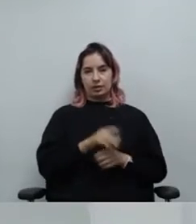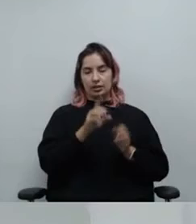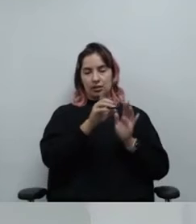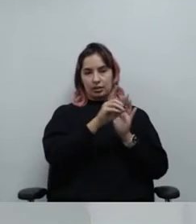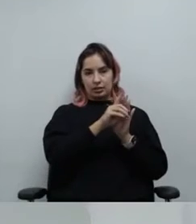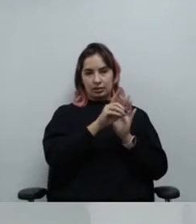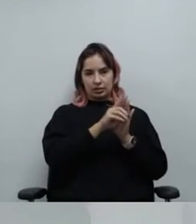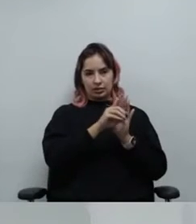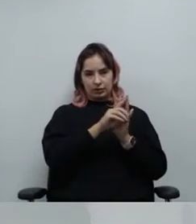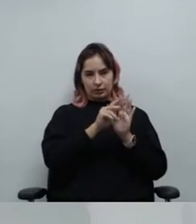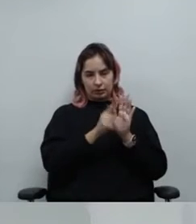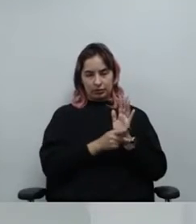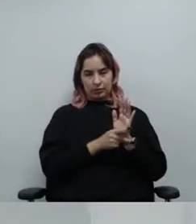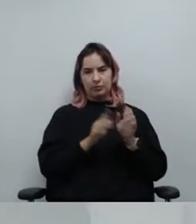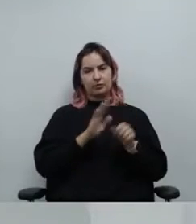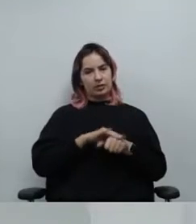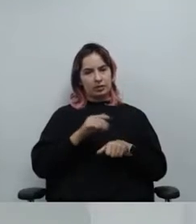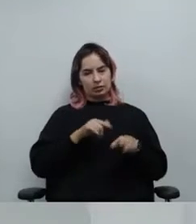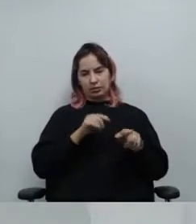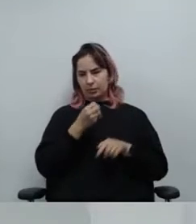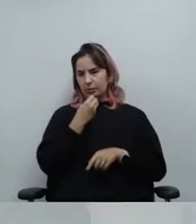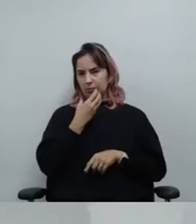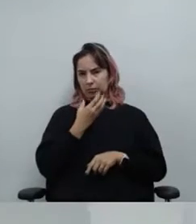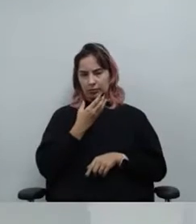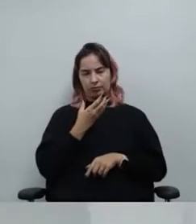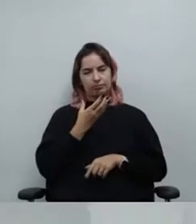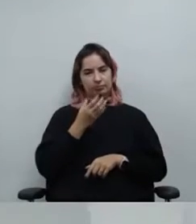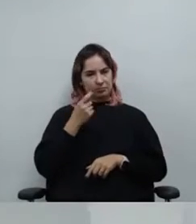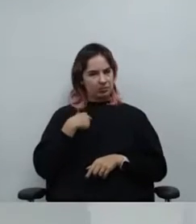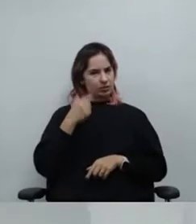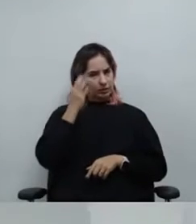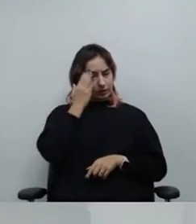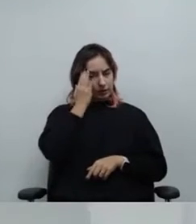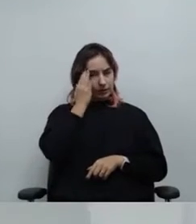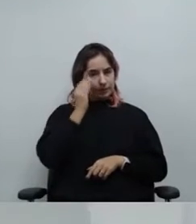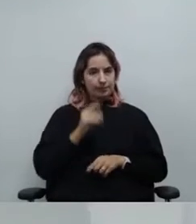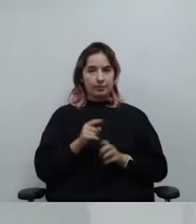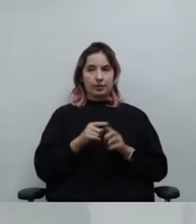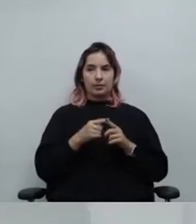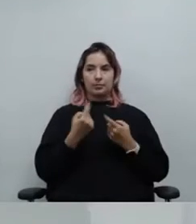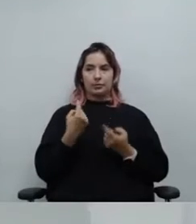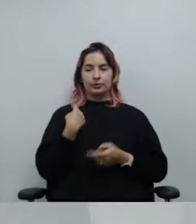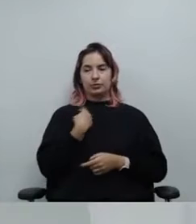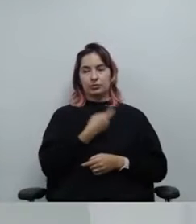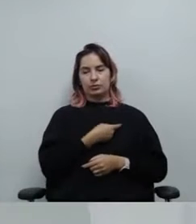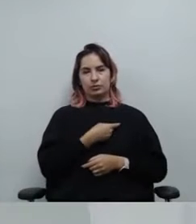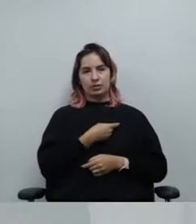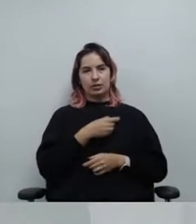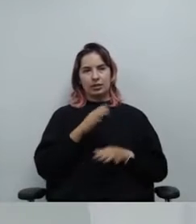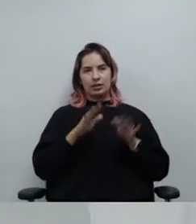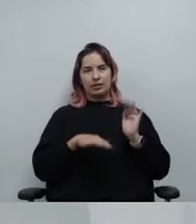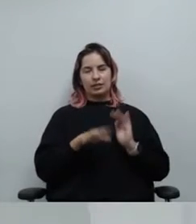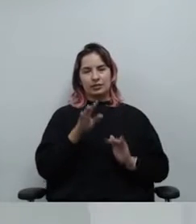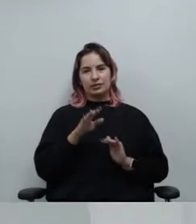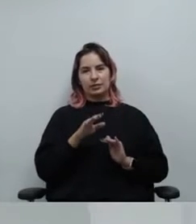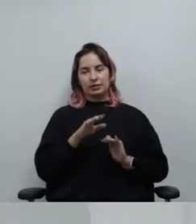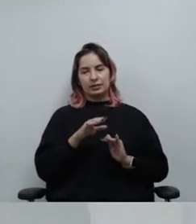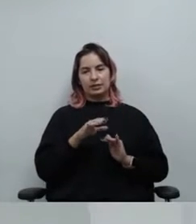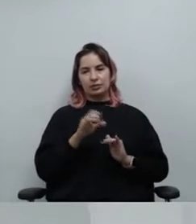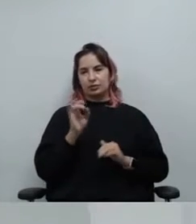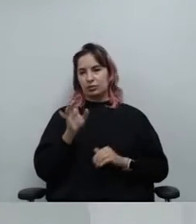dia a dia, que fazem um trabalho importantíssimo, eu sei disso porque eu estou lá. Mas a gente muitas vezes fica preso no dia a